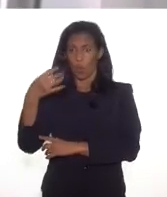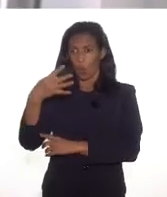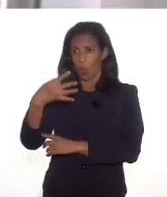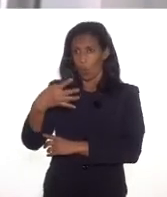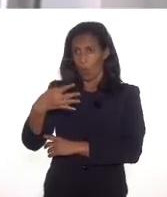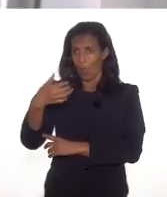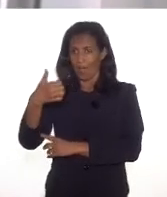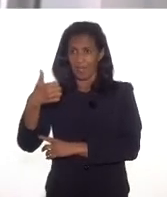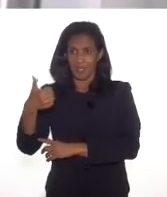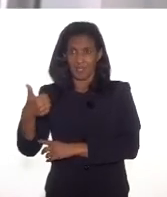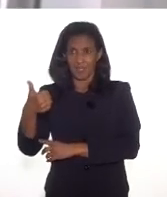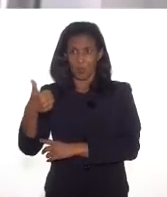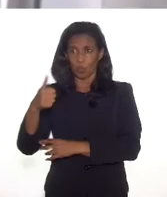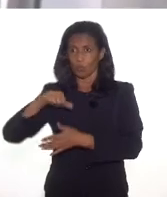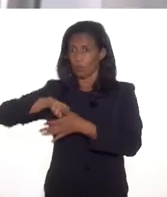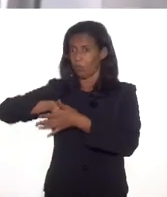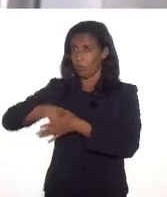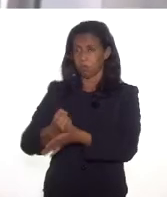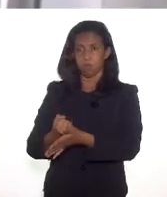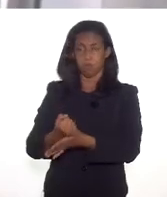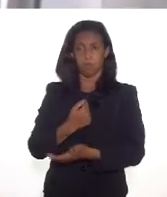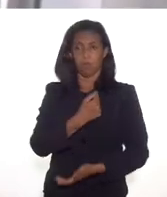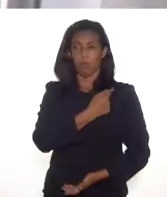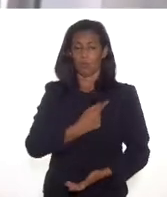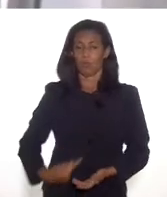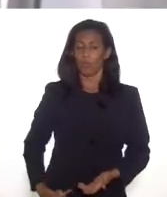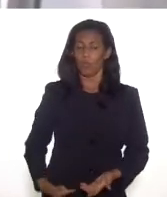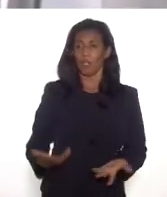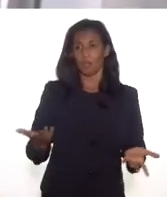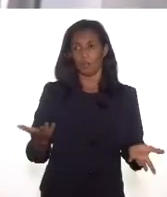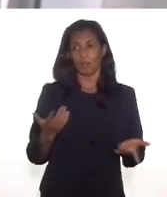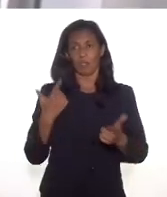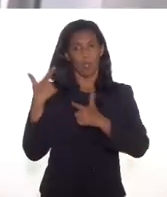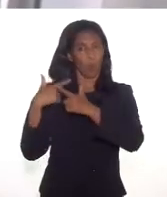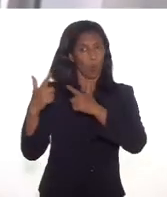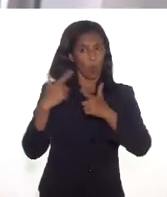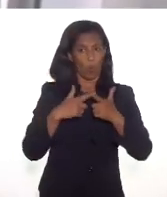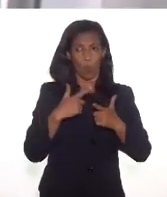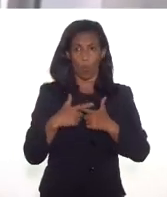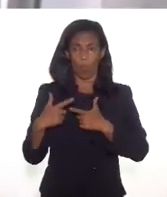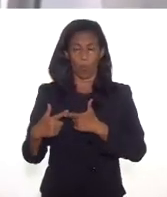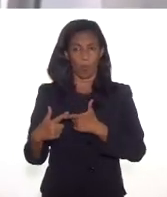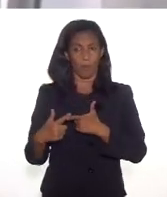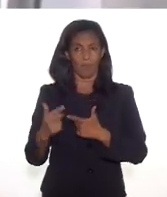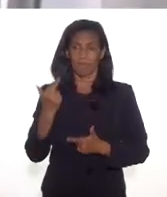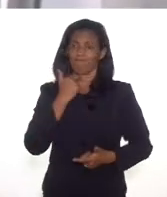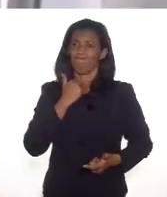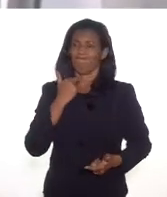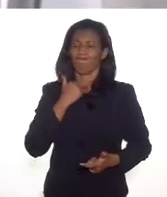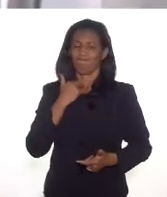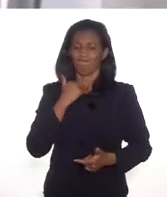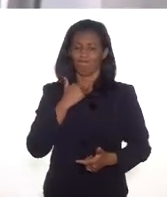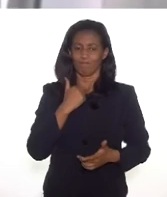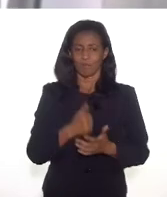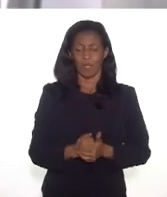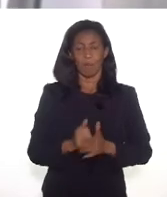estão completamente bloqueados pelo governo. Então, assim, a situação é absolutamente insustentável, mas